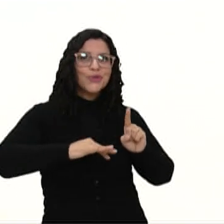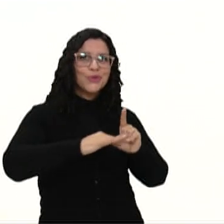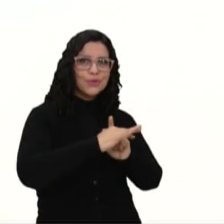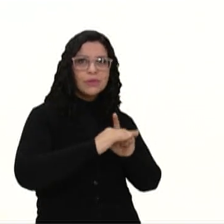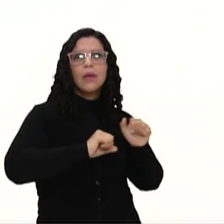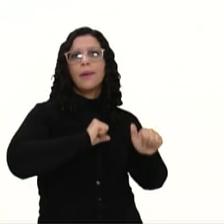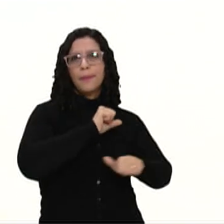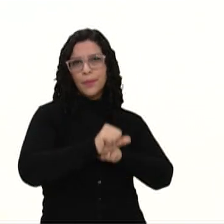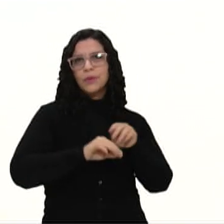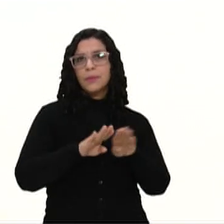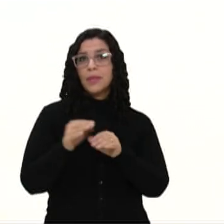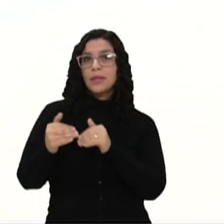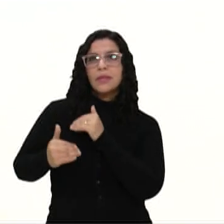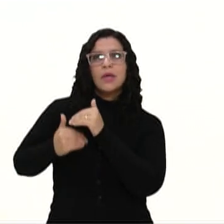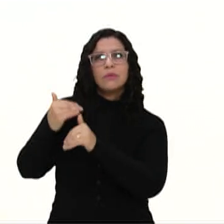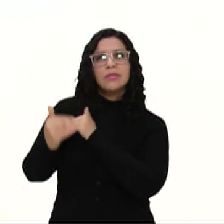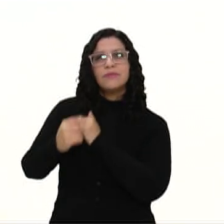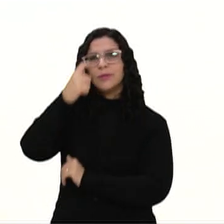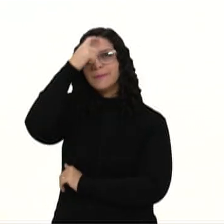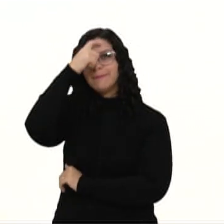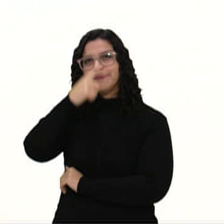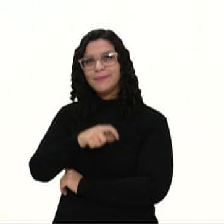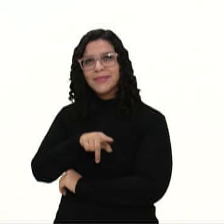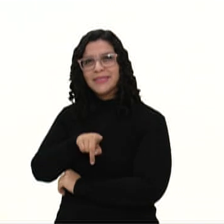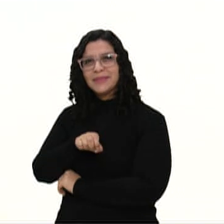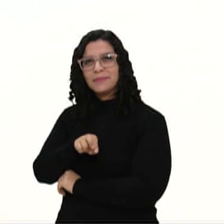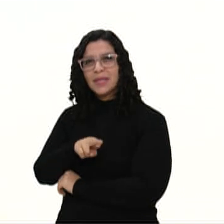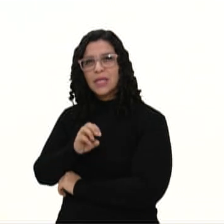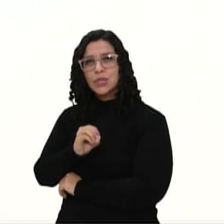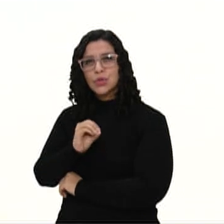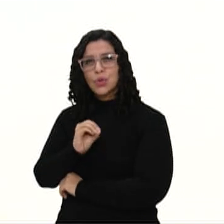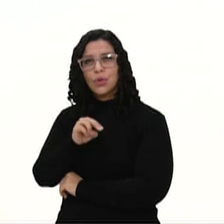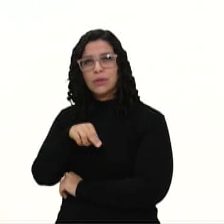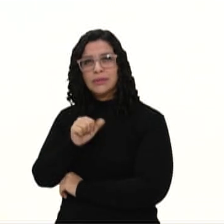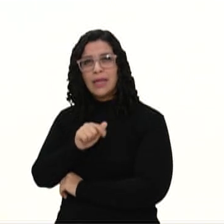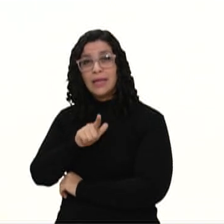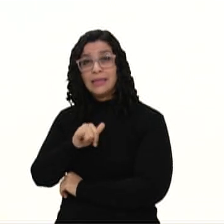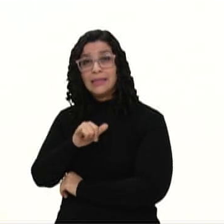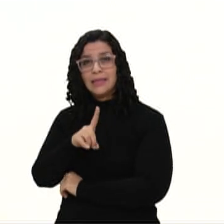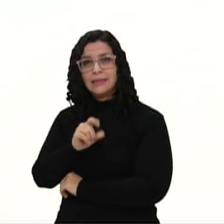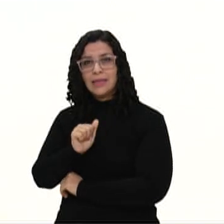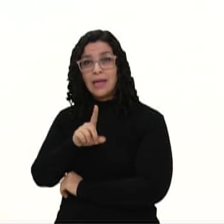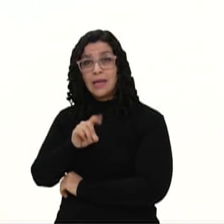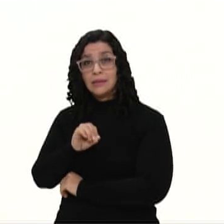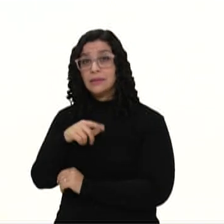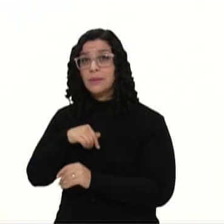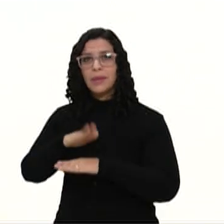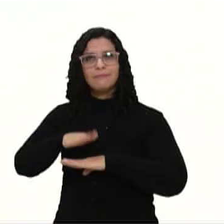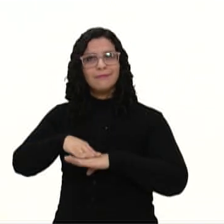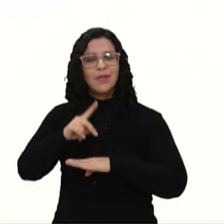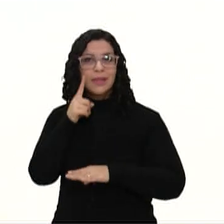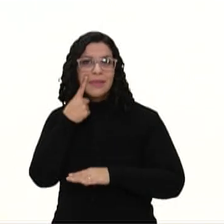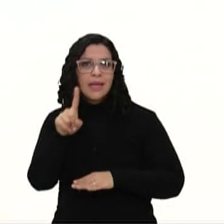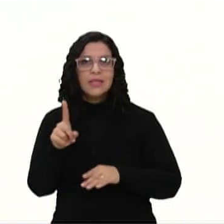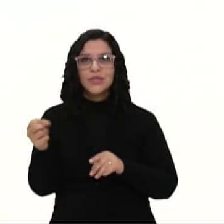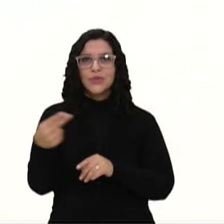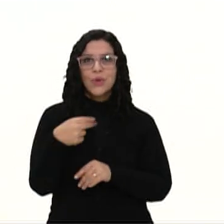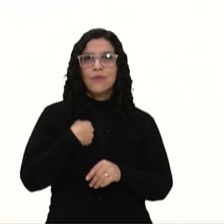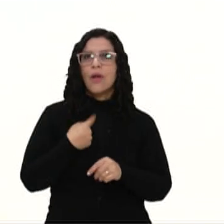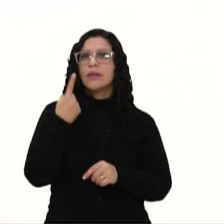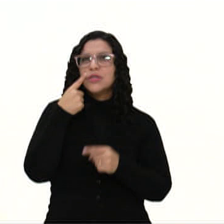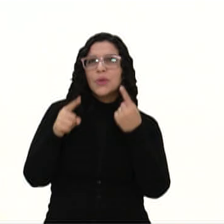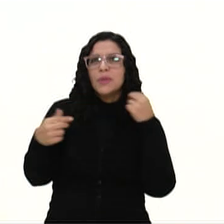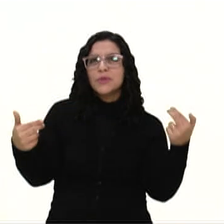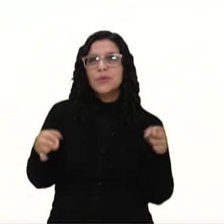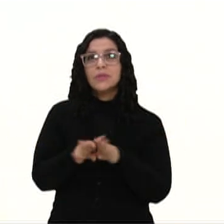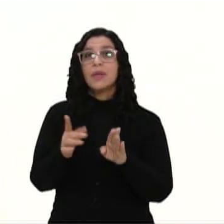ou seja, desenvolvimento da personalidade e autonomia, novos interesses, descobertas,